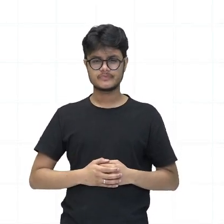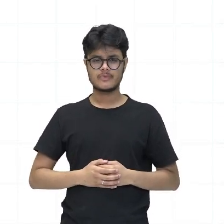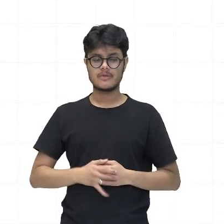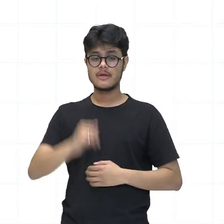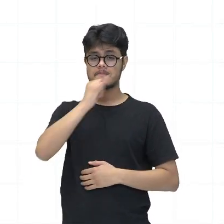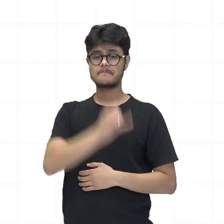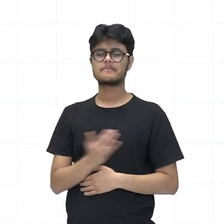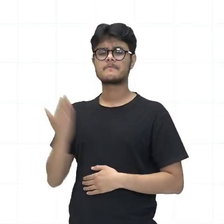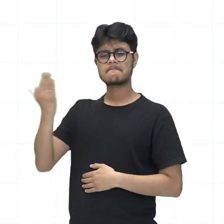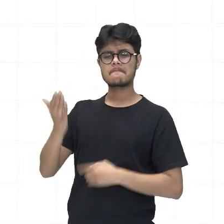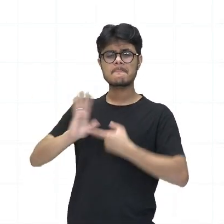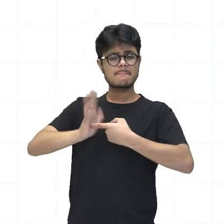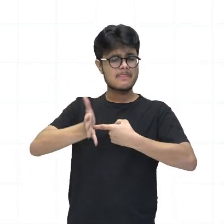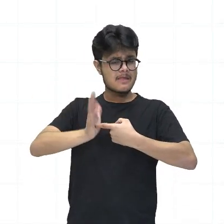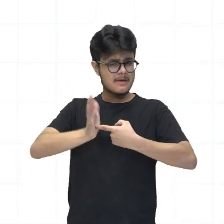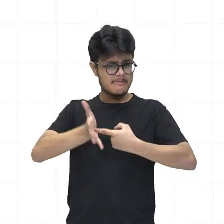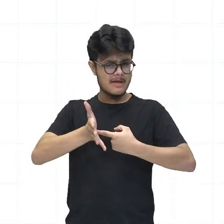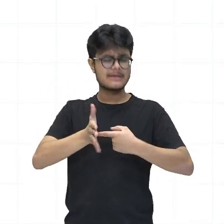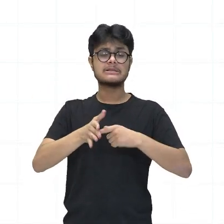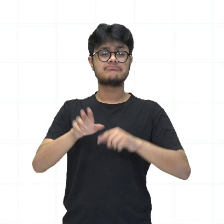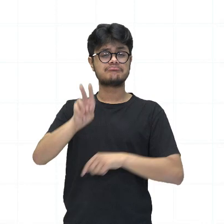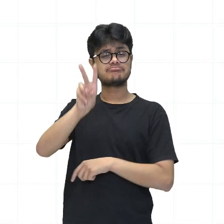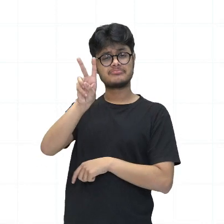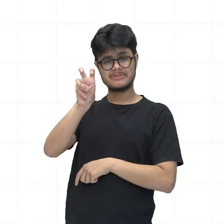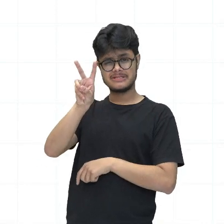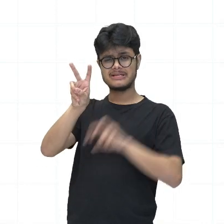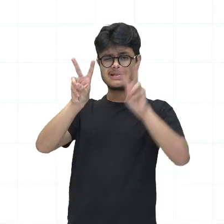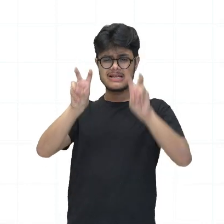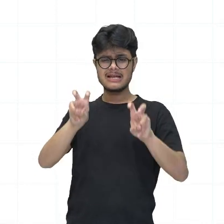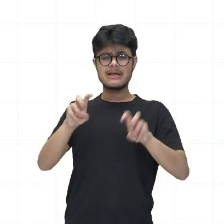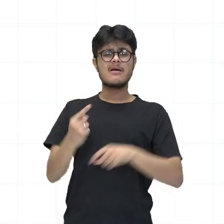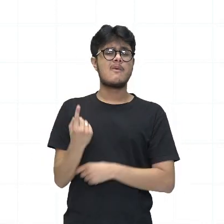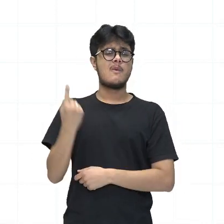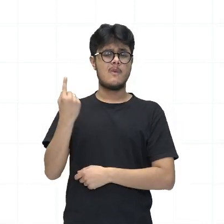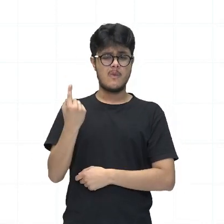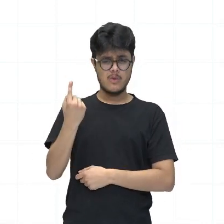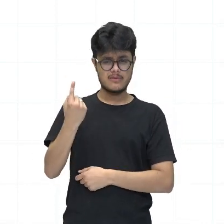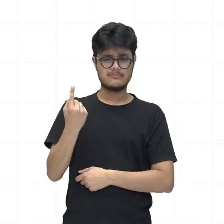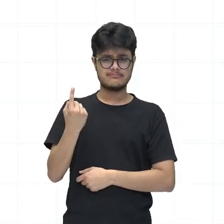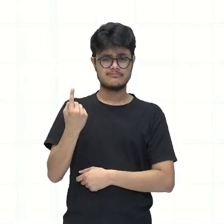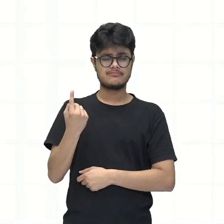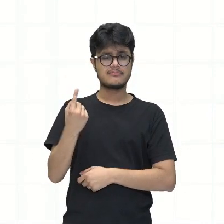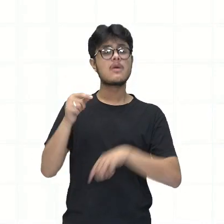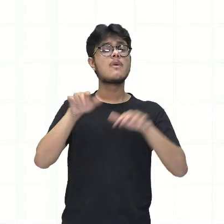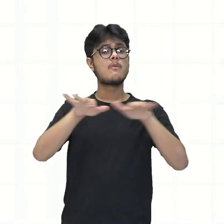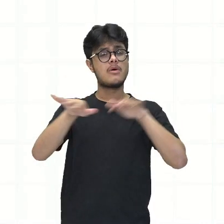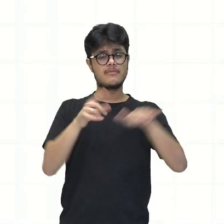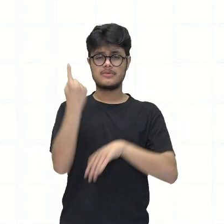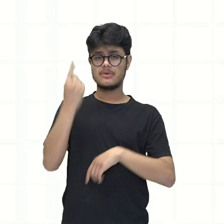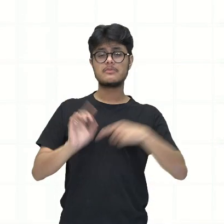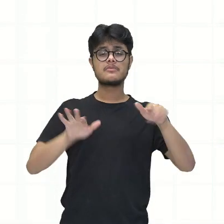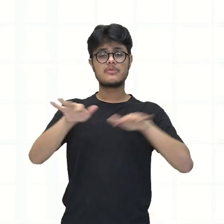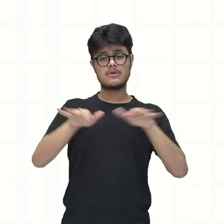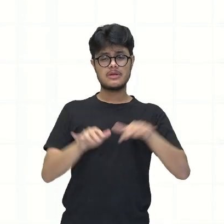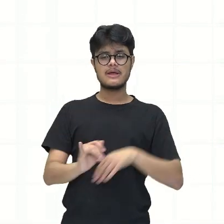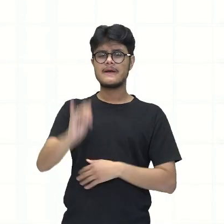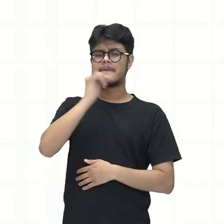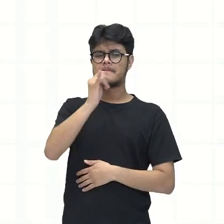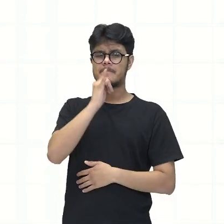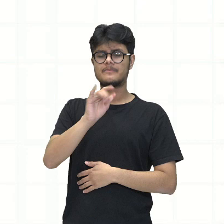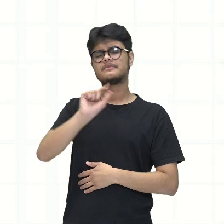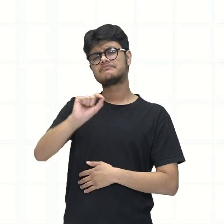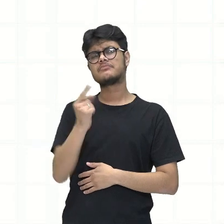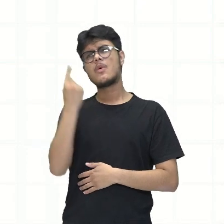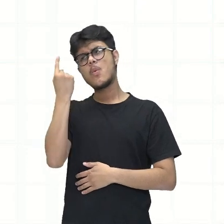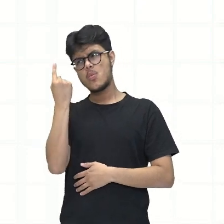uso das máquinas simples facilita a execução de apenas um tipo de movimento. Então, se a gente estivesse referindo a apenas